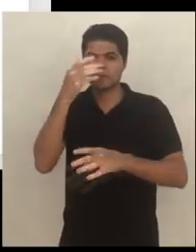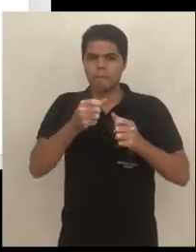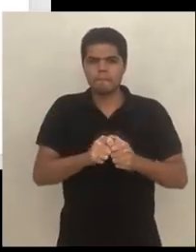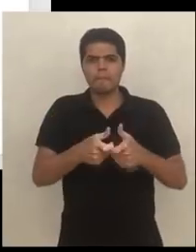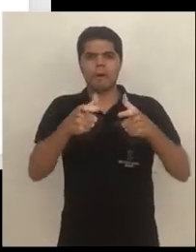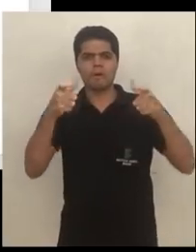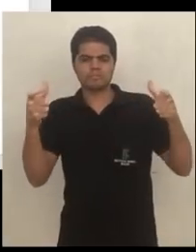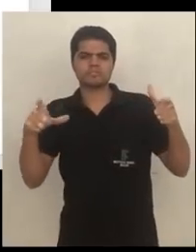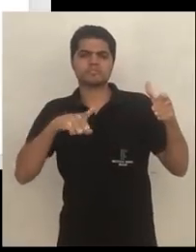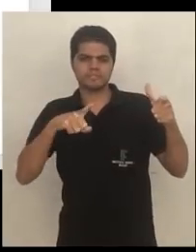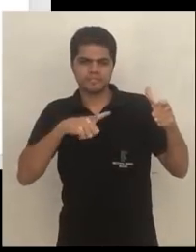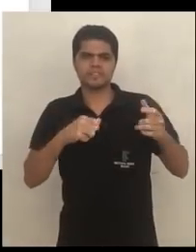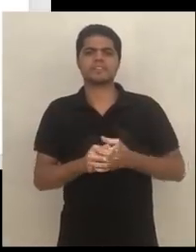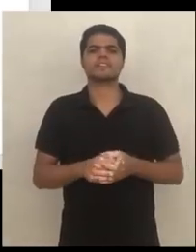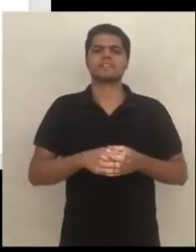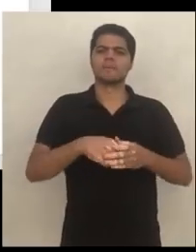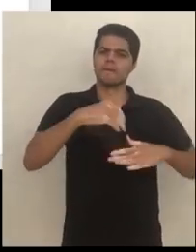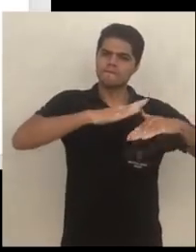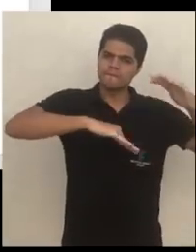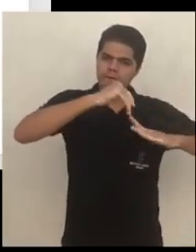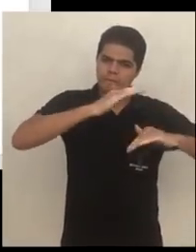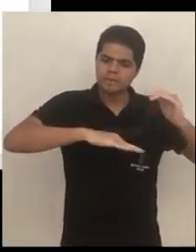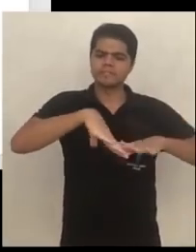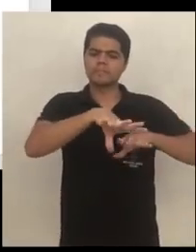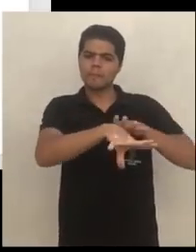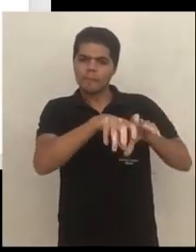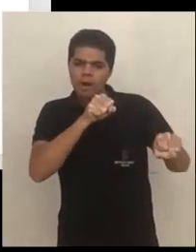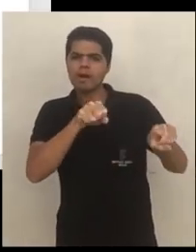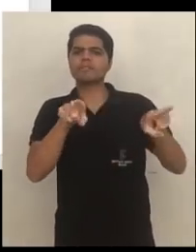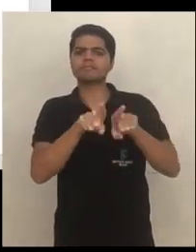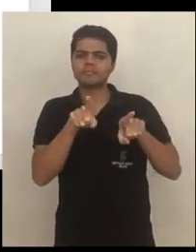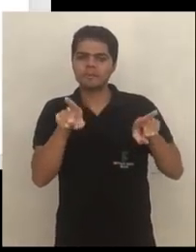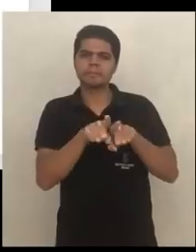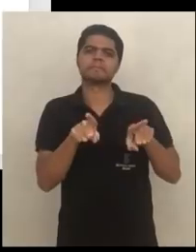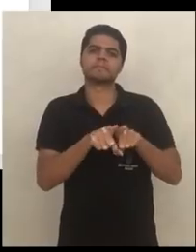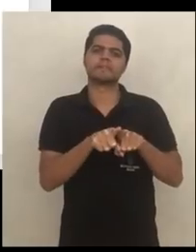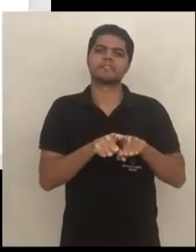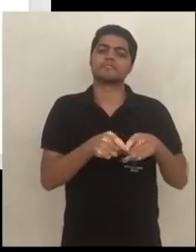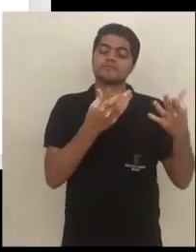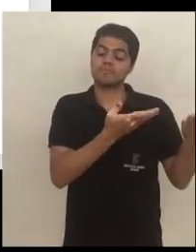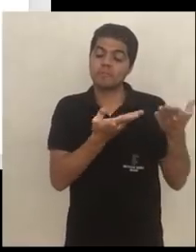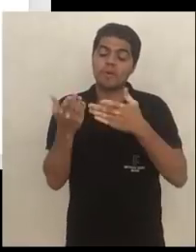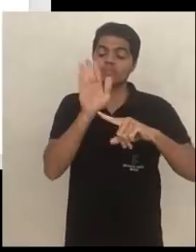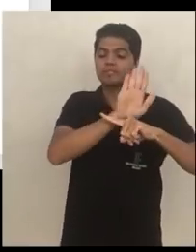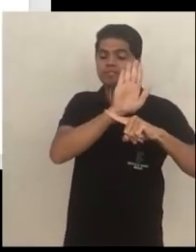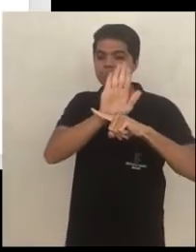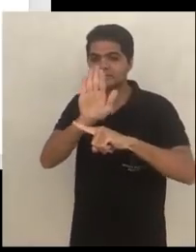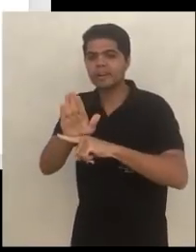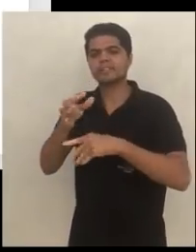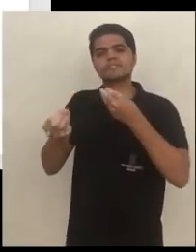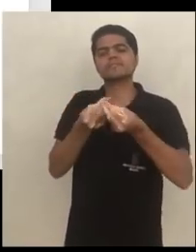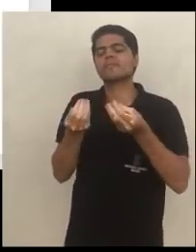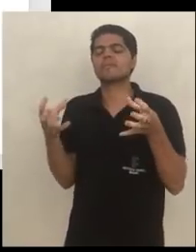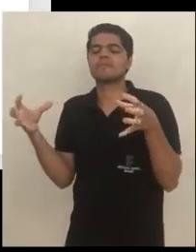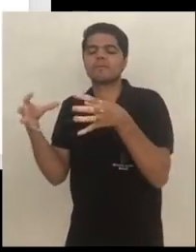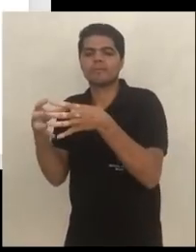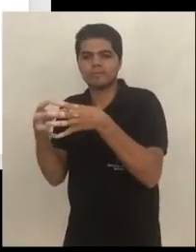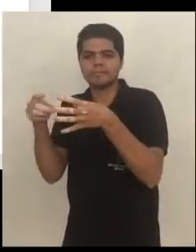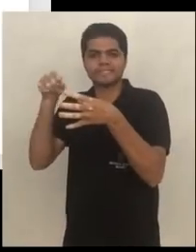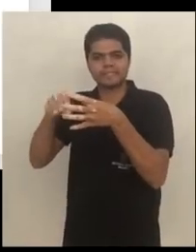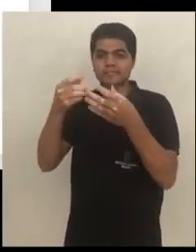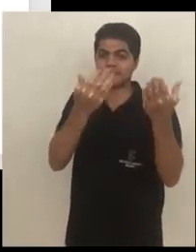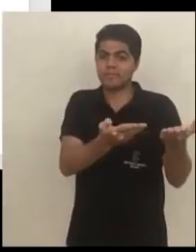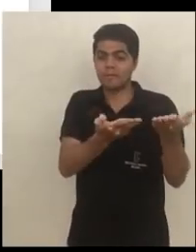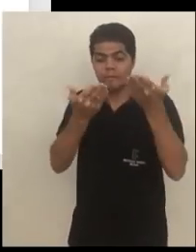gente aí que tem muita informação e capacidade para contribuir na Comissão de Produção Orgânica, você já é nosso convidado